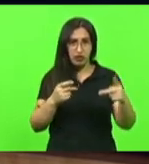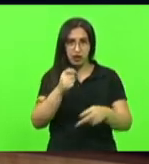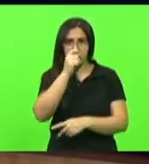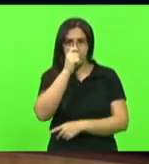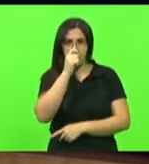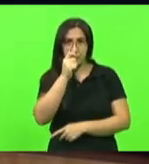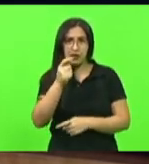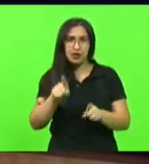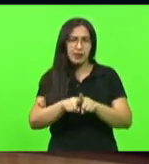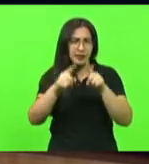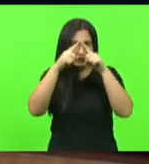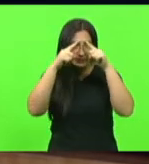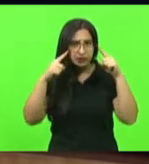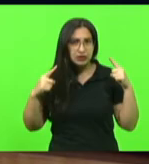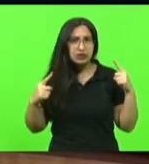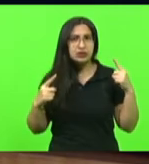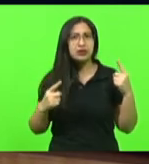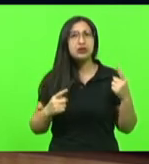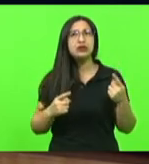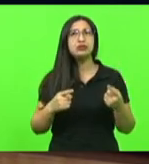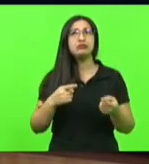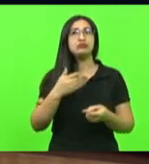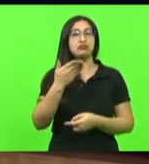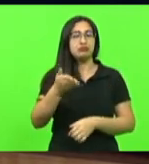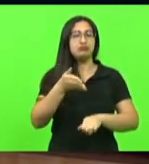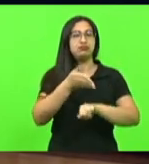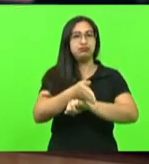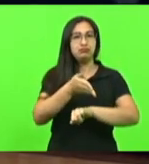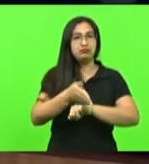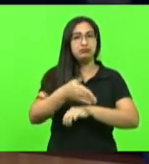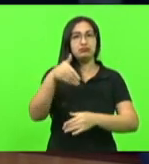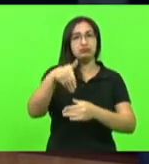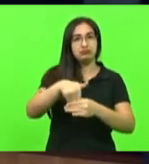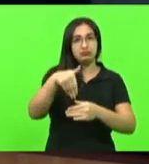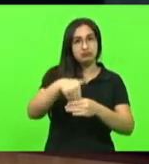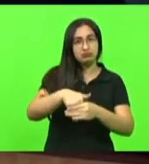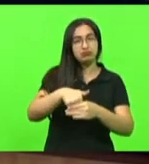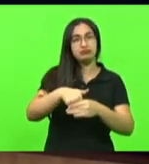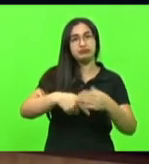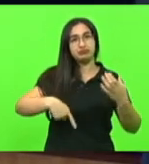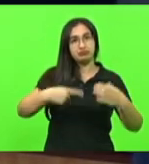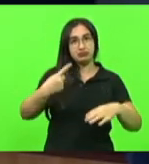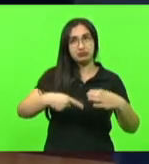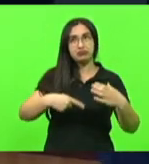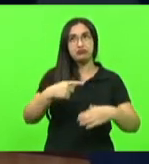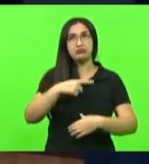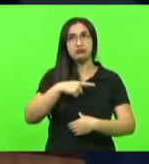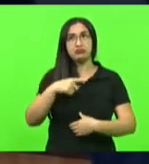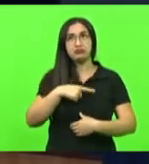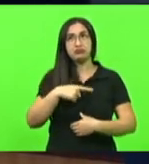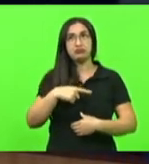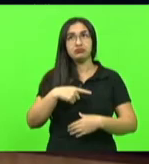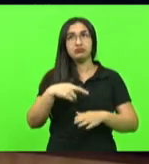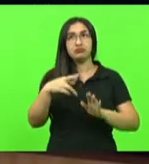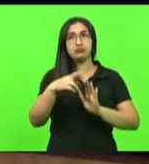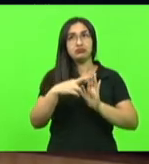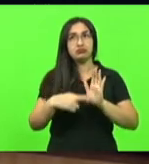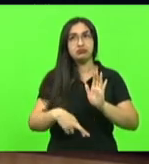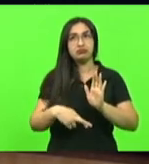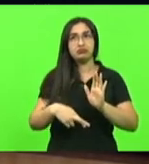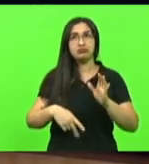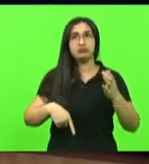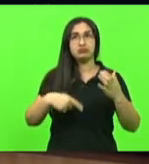deputado Sareta também participou de uma votação nas comissões, foi relator na